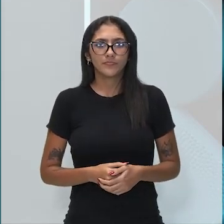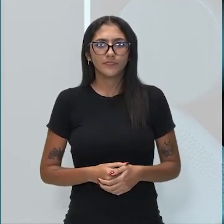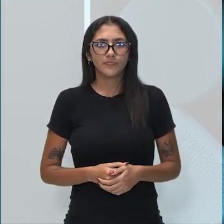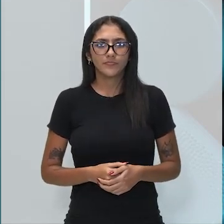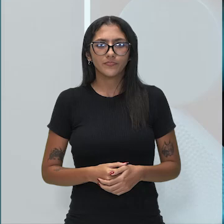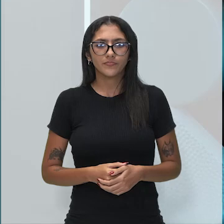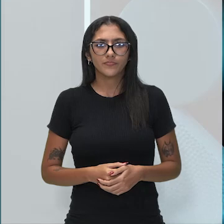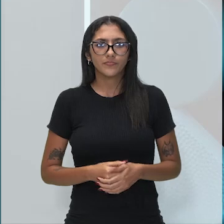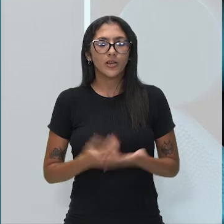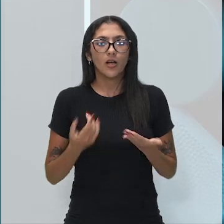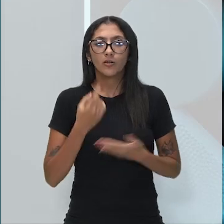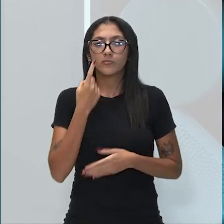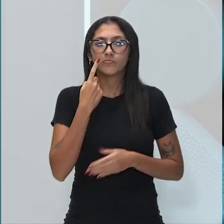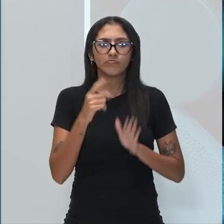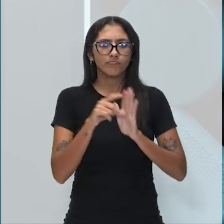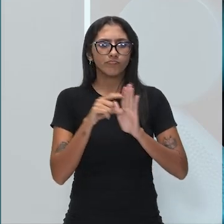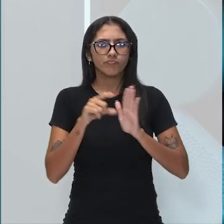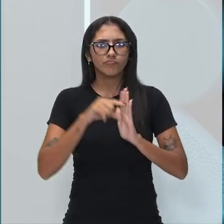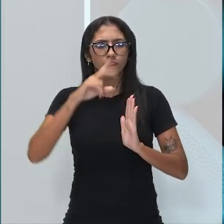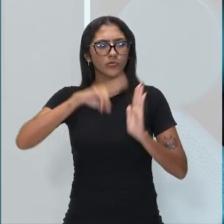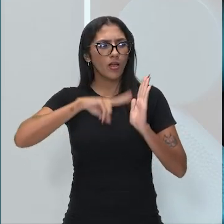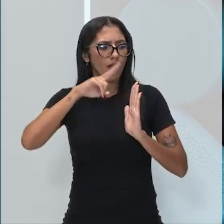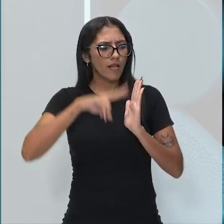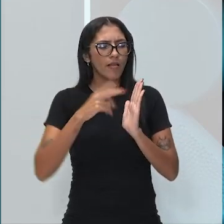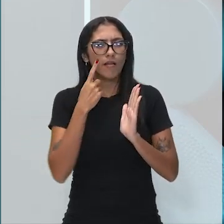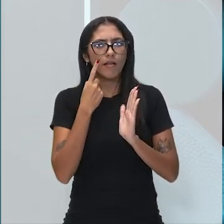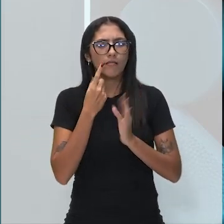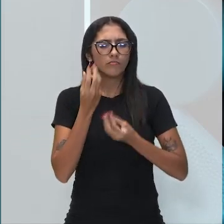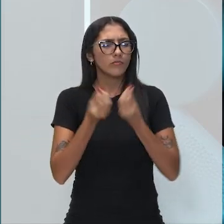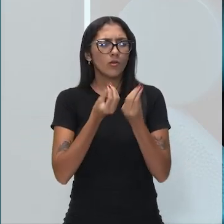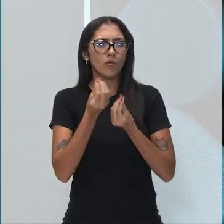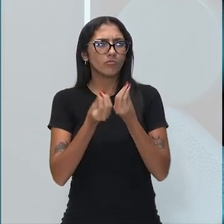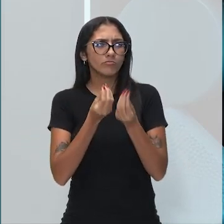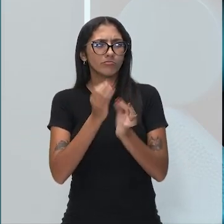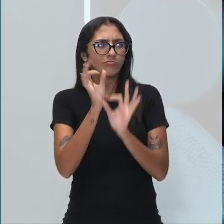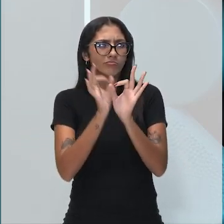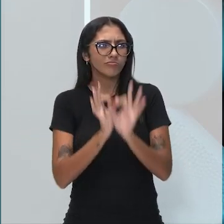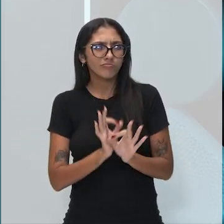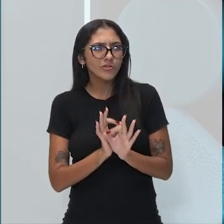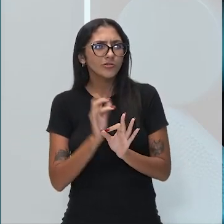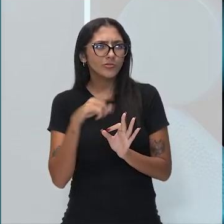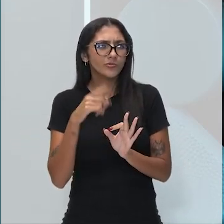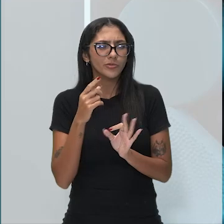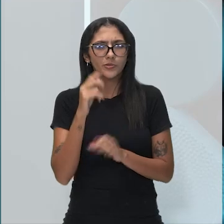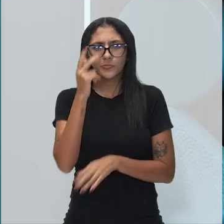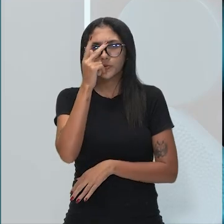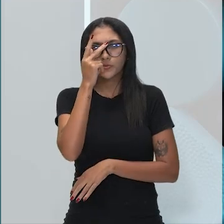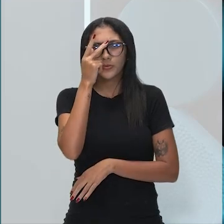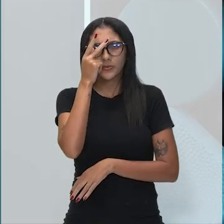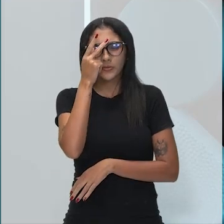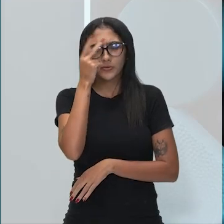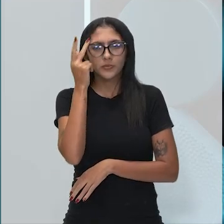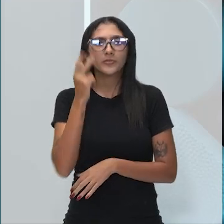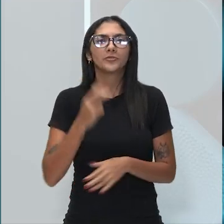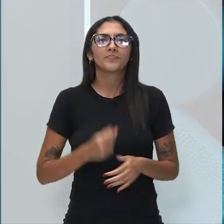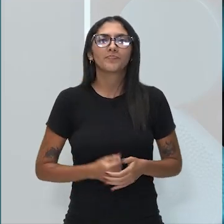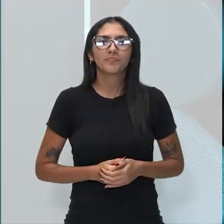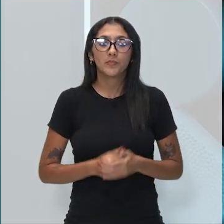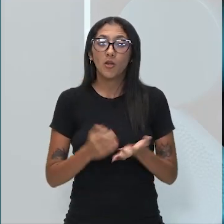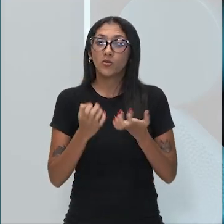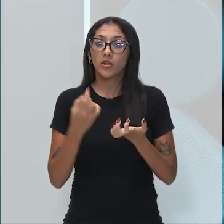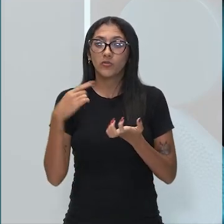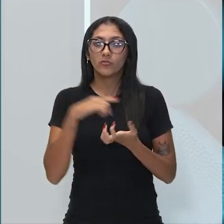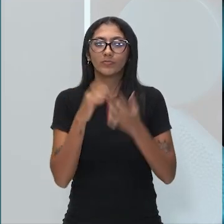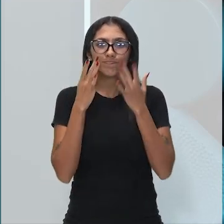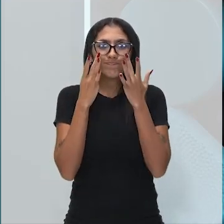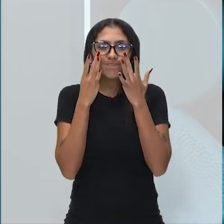de O 15 e observar como esses personagens são construídos, como eles são retratados. Eu quero que vocês observem a